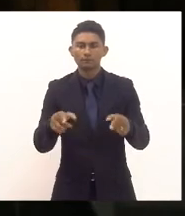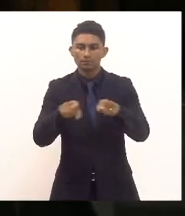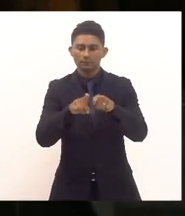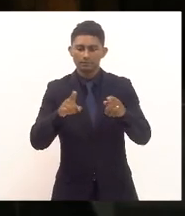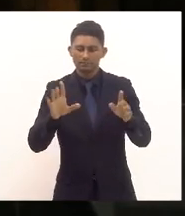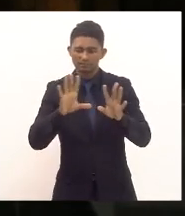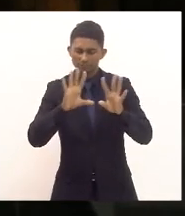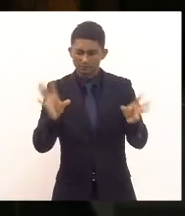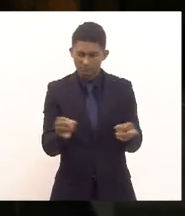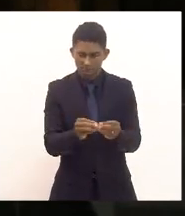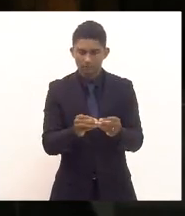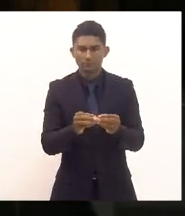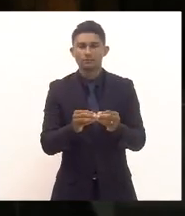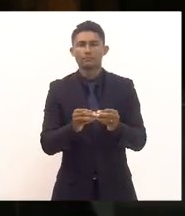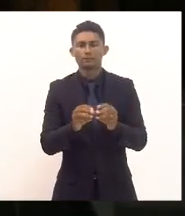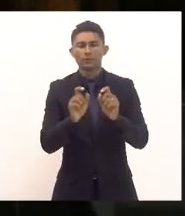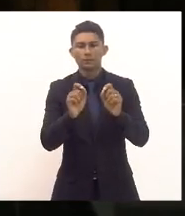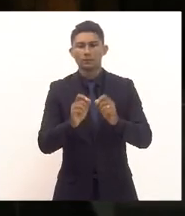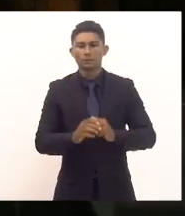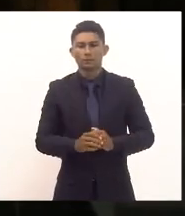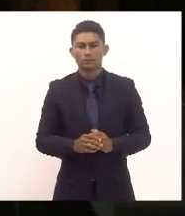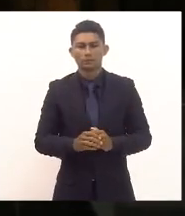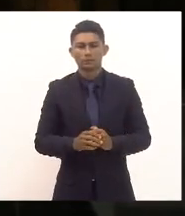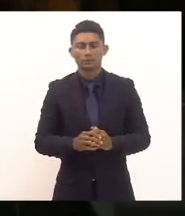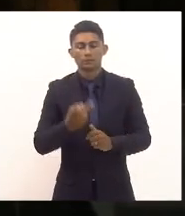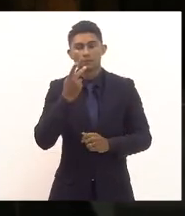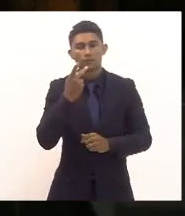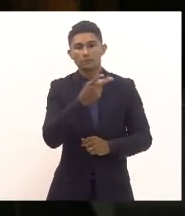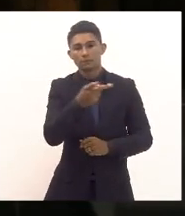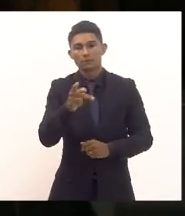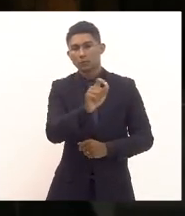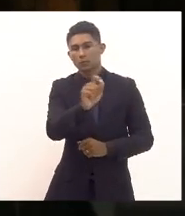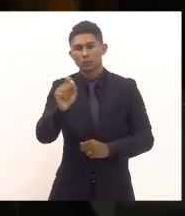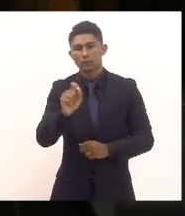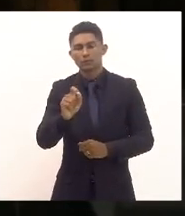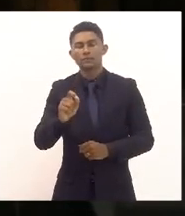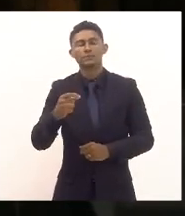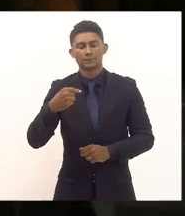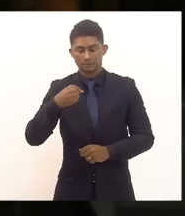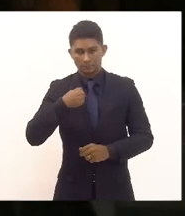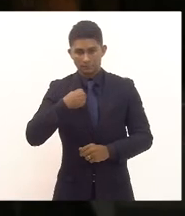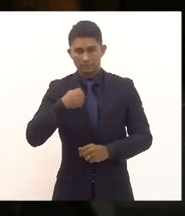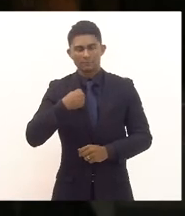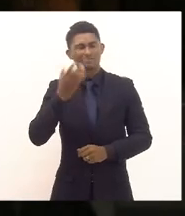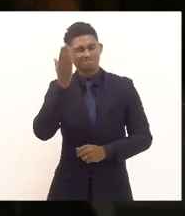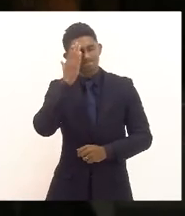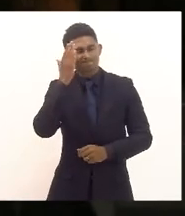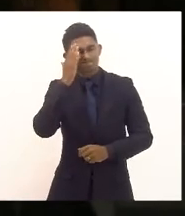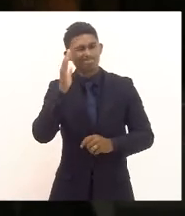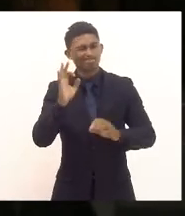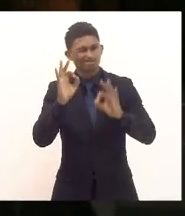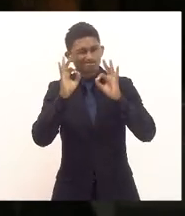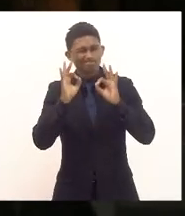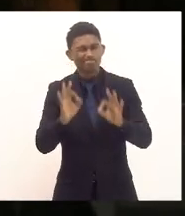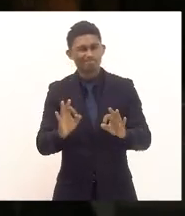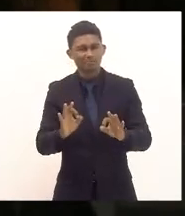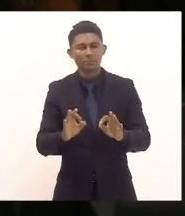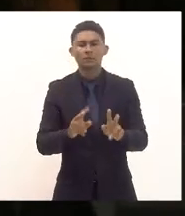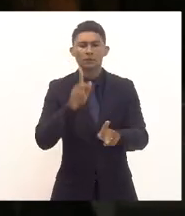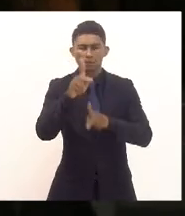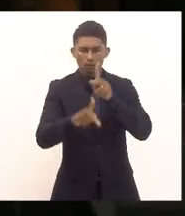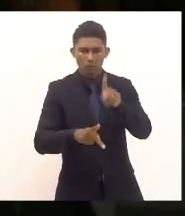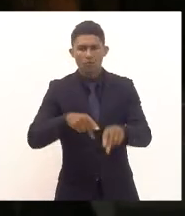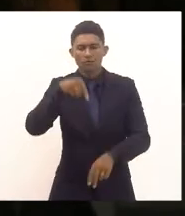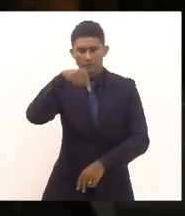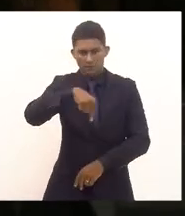para finalizar deputada eu quero dizer o seguinte que eu tenho absoluta certeza que o povo